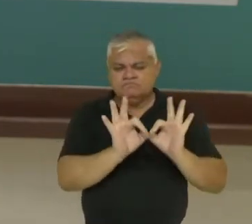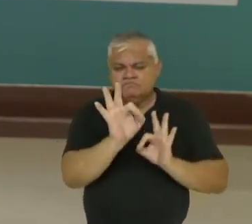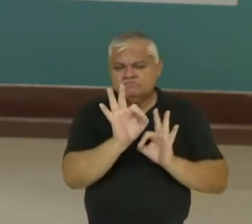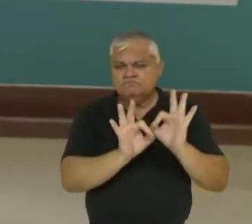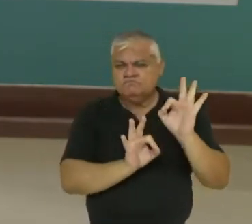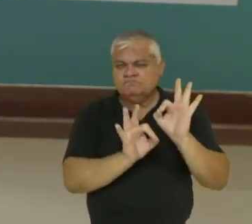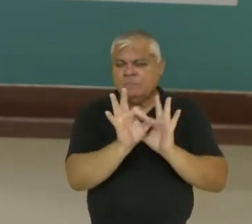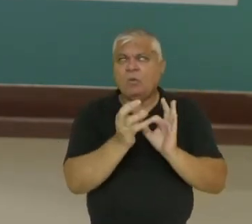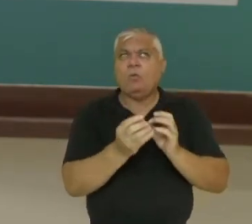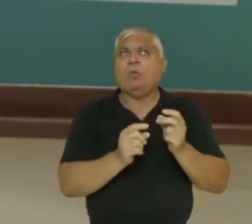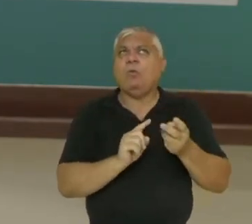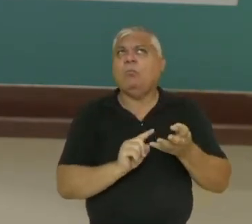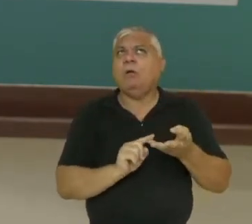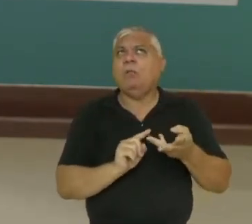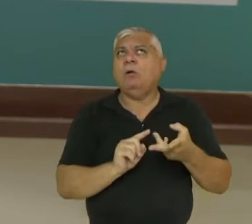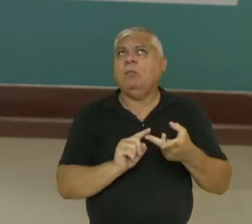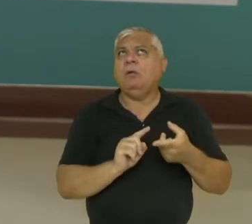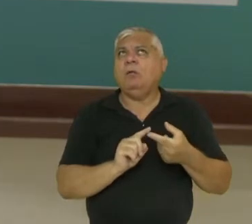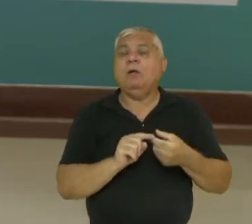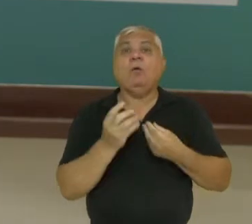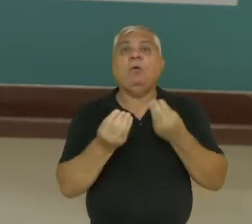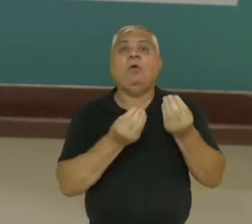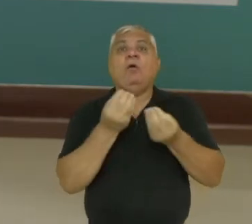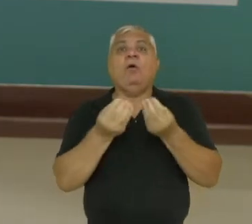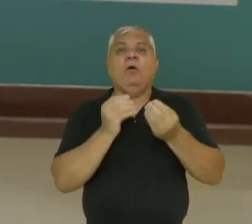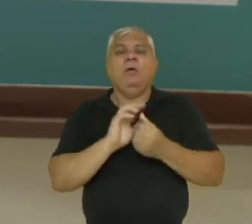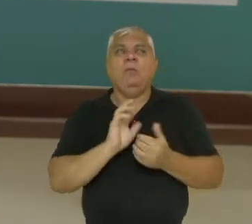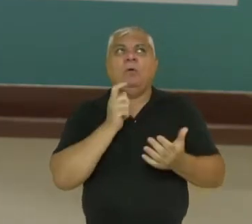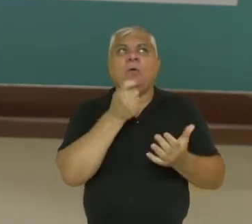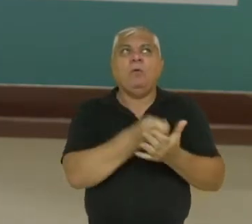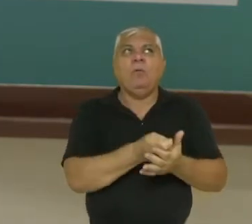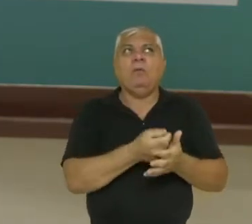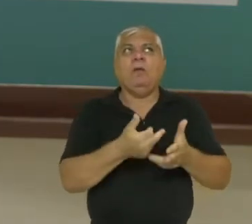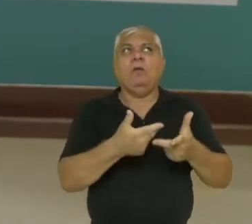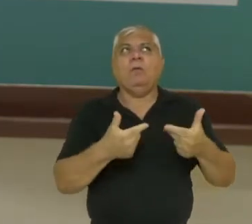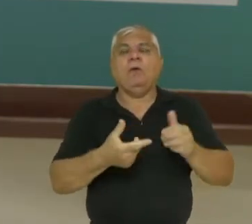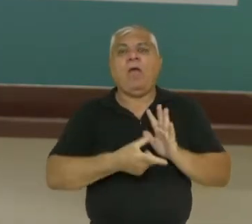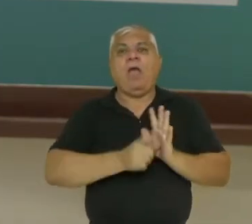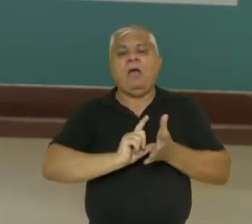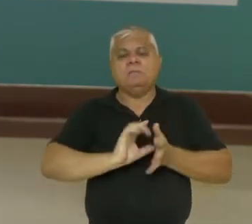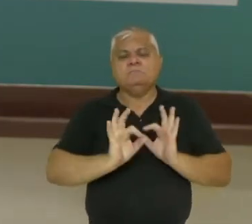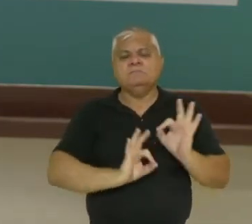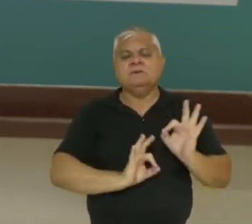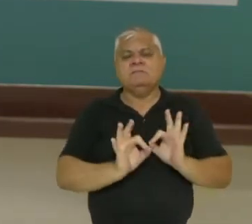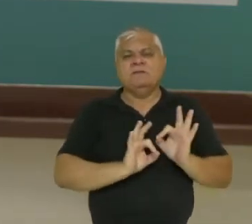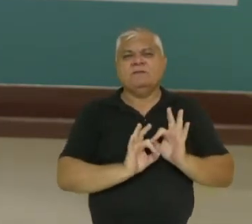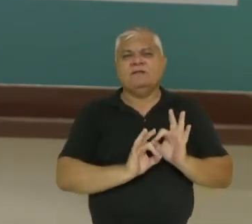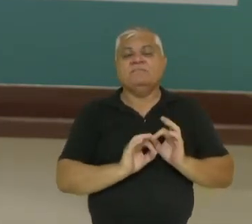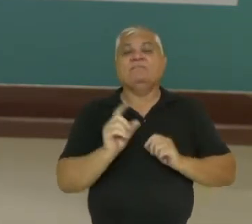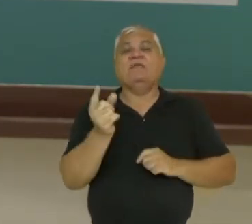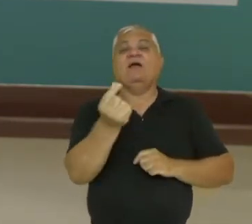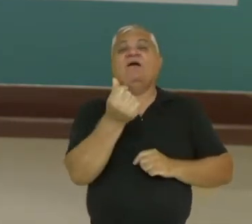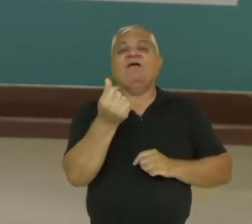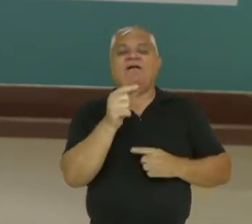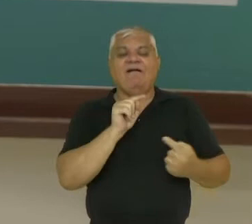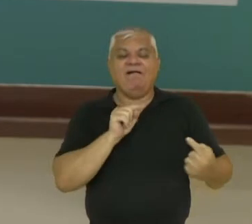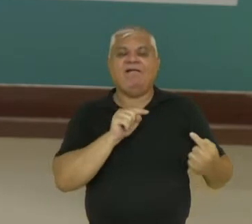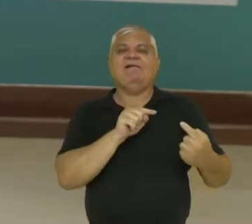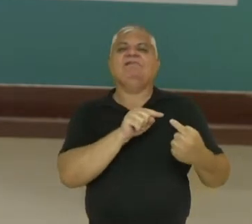você vai precisar desse dinheiro, comprar as coisas que você necessita, o dinheiro começa a fazer sentido